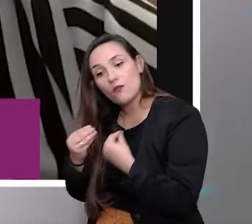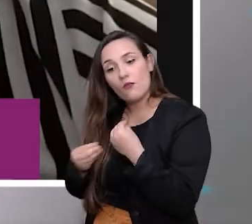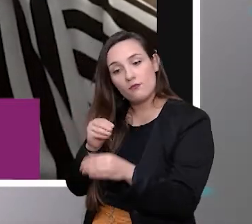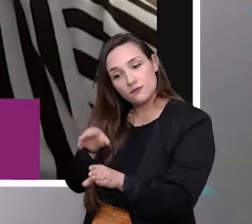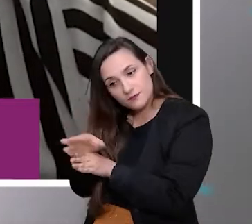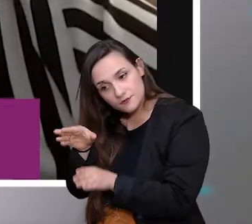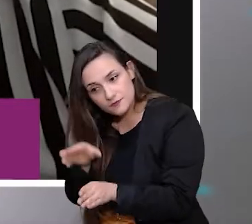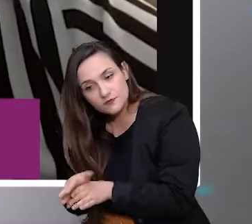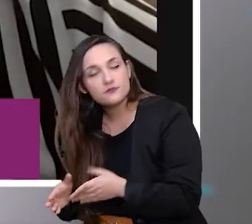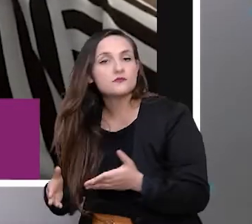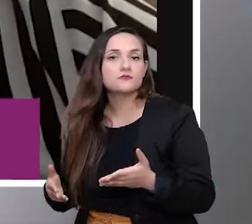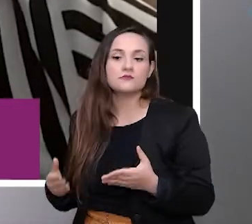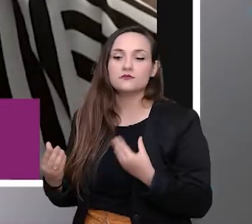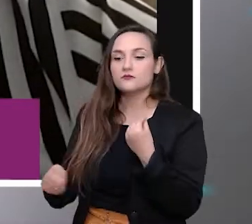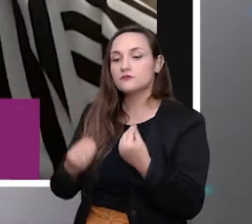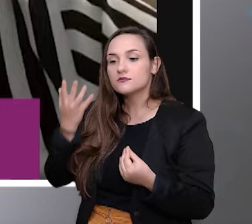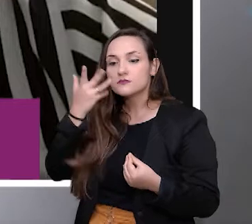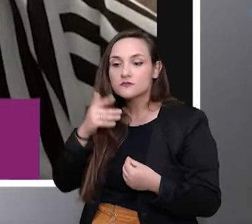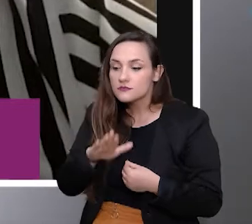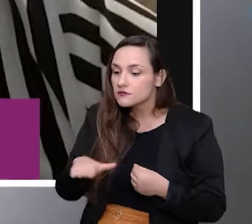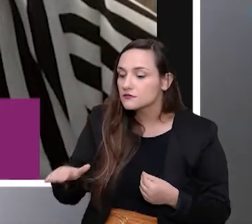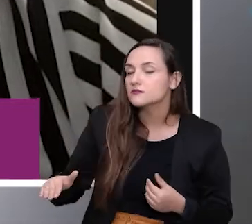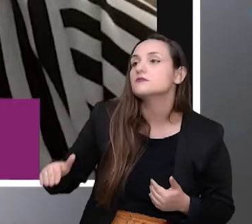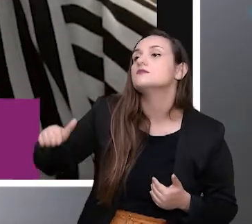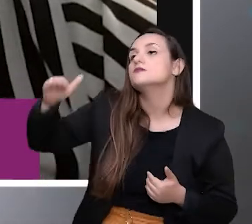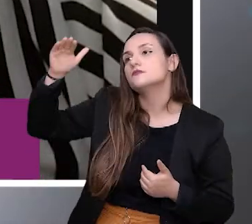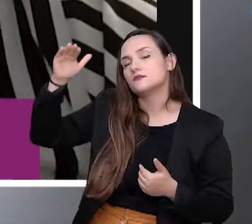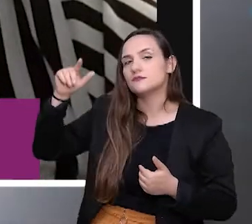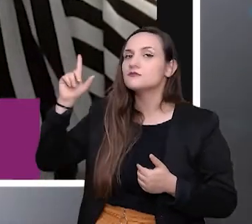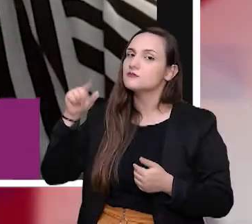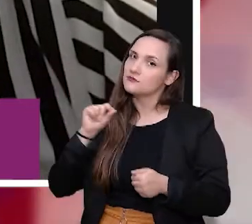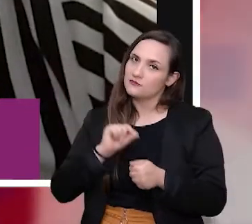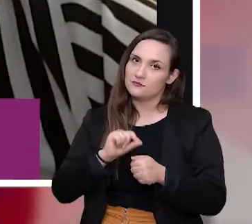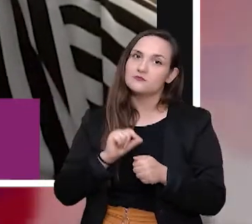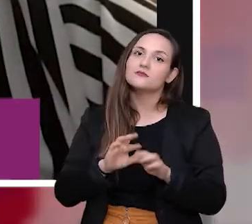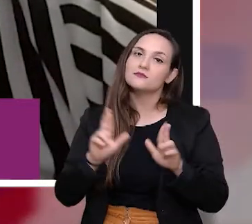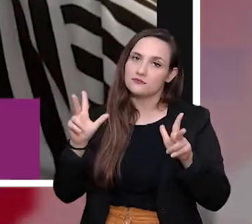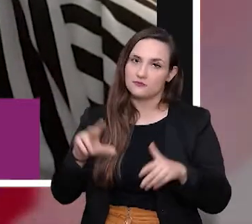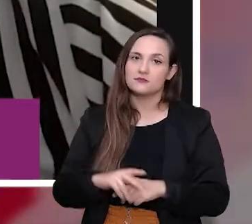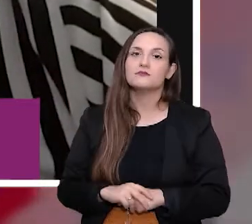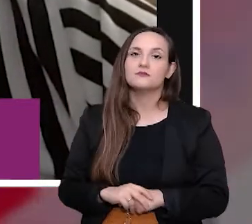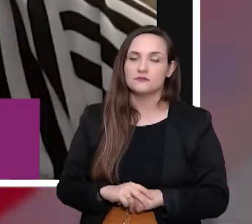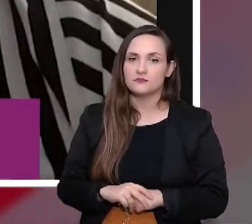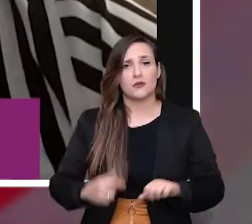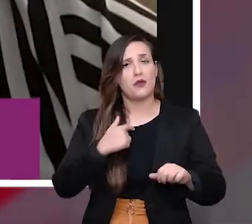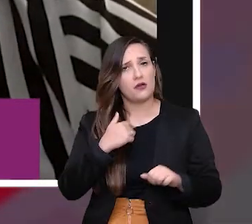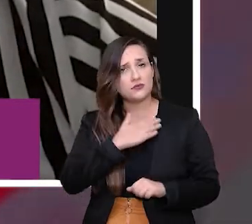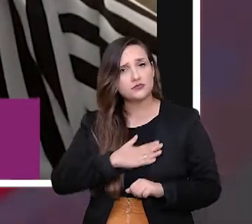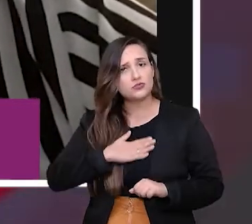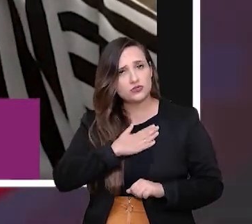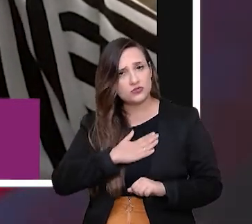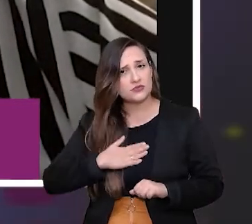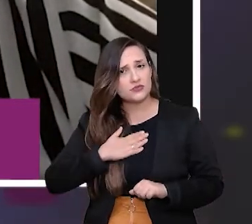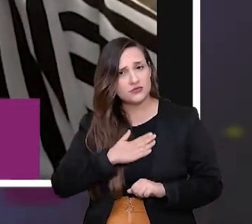as pessoas, né? Como a gente vai criando as nossas crianças, eu acredito que isso faz muita diferença. E eu gostei